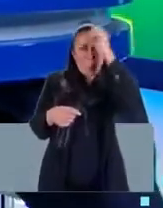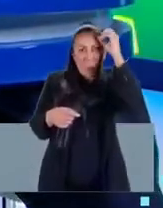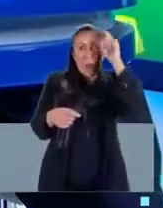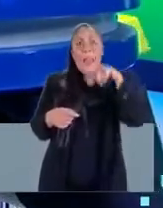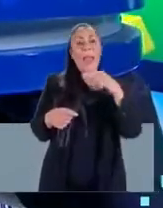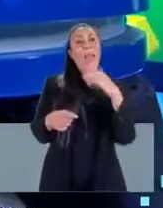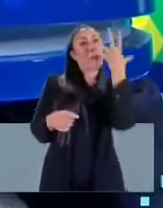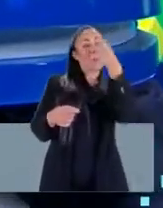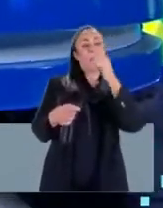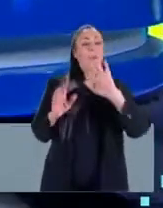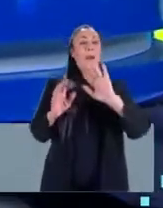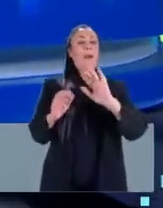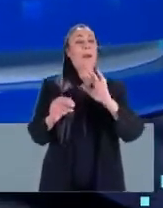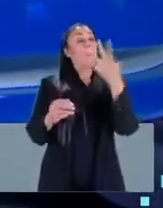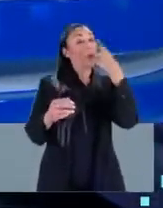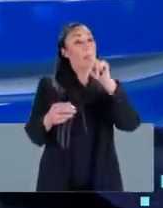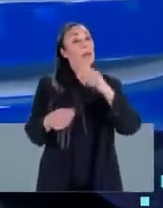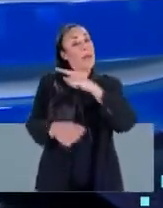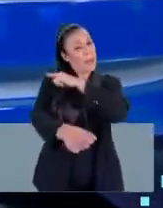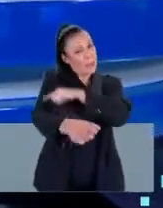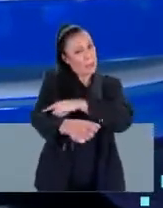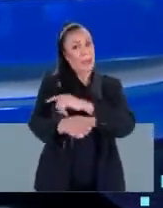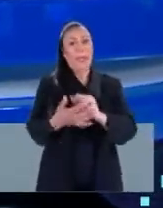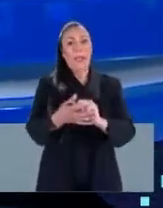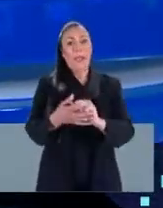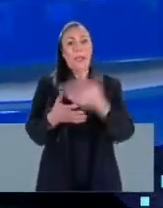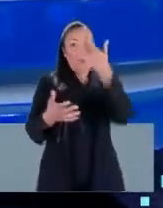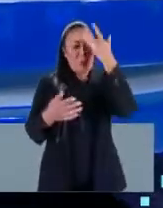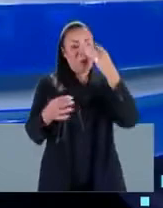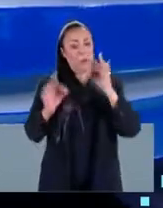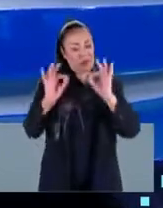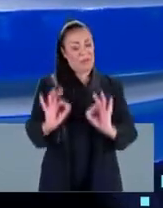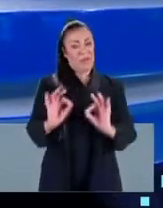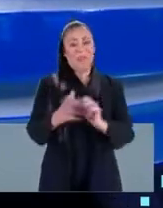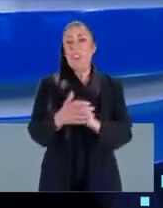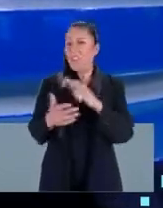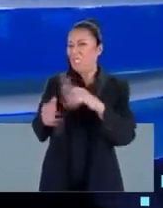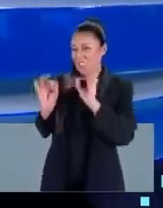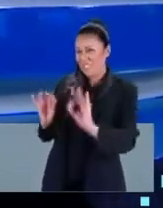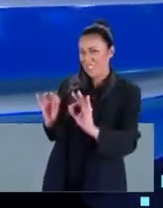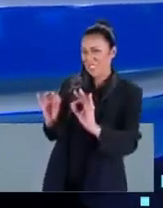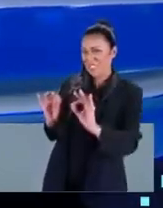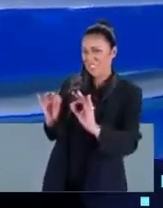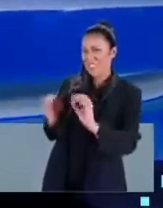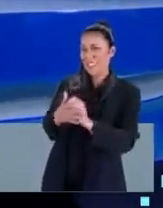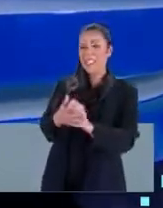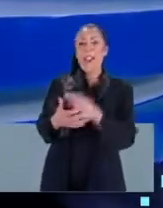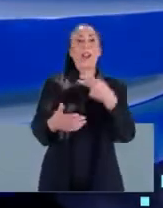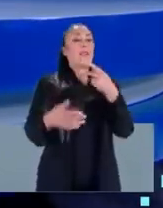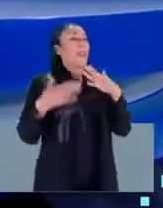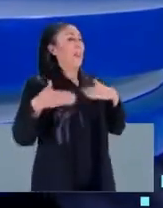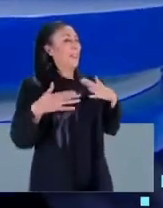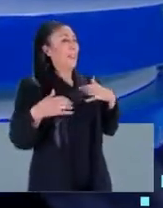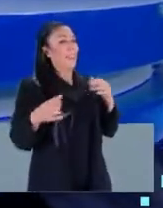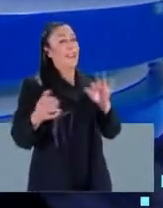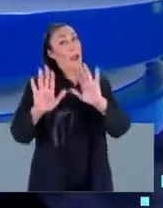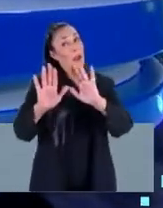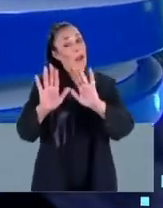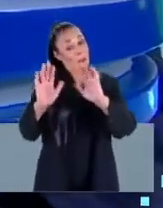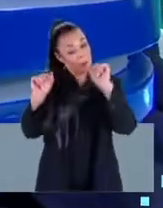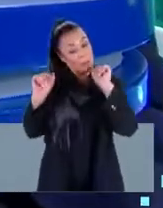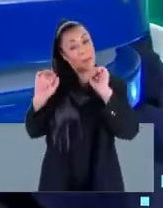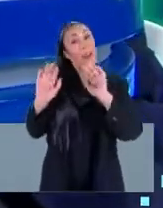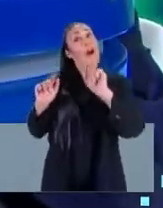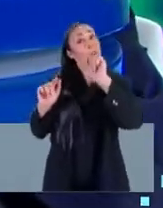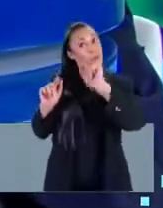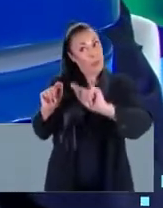bonito é você ser educado, você ser um cara refinado como eu. Falar com você, refinado? Tranquilo. Não, desse ponto,